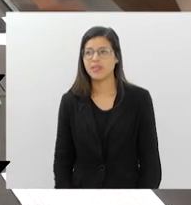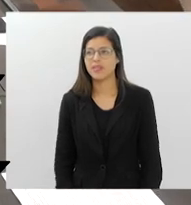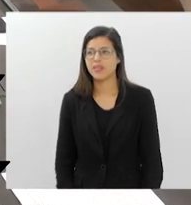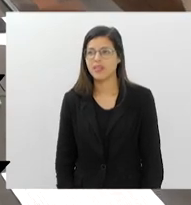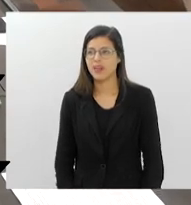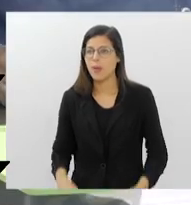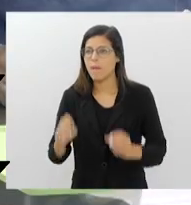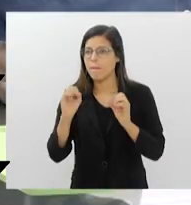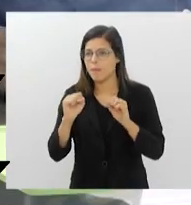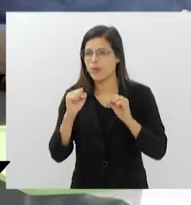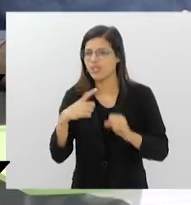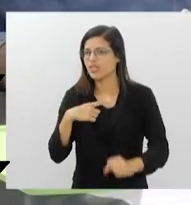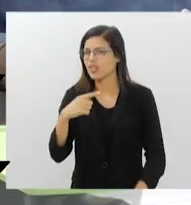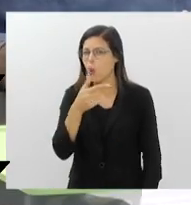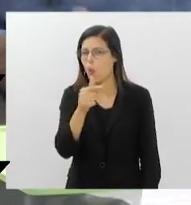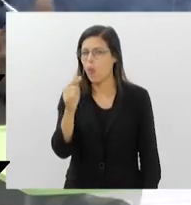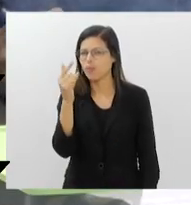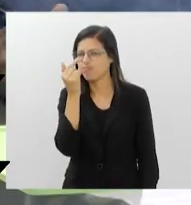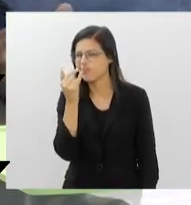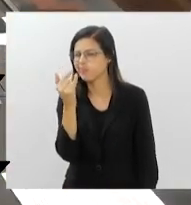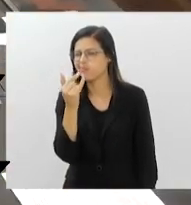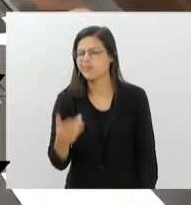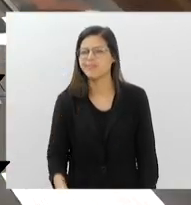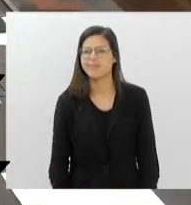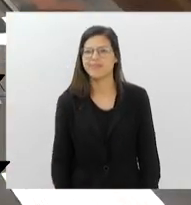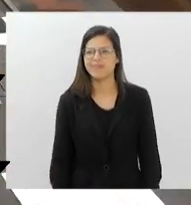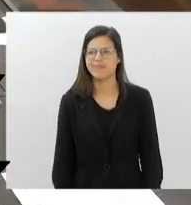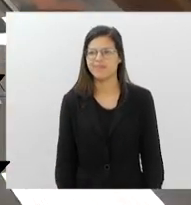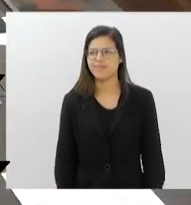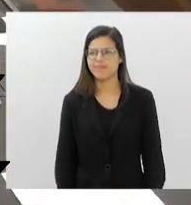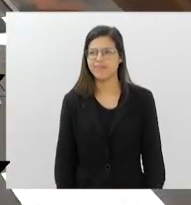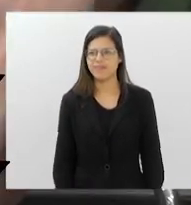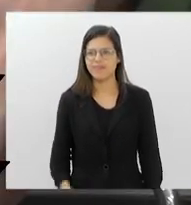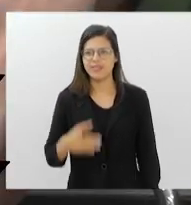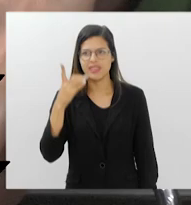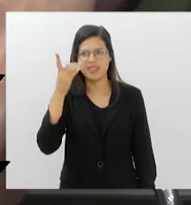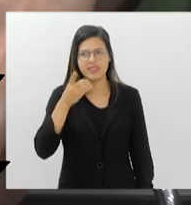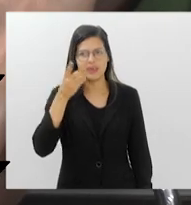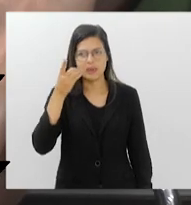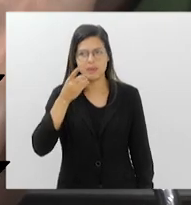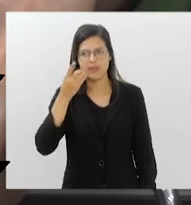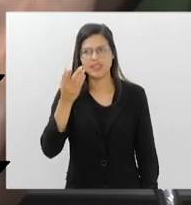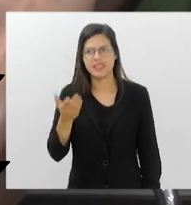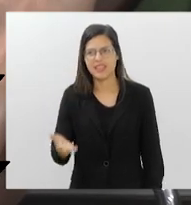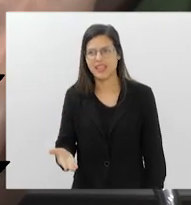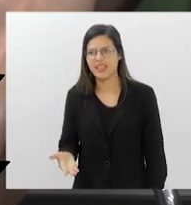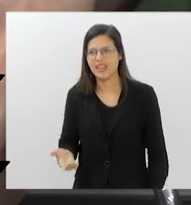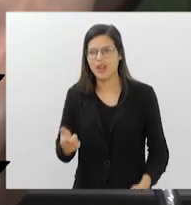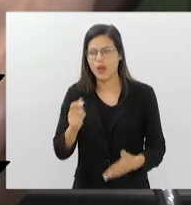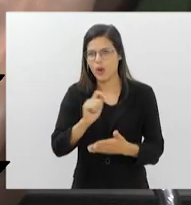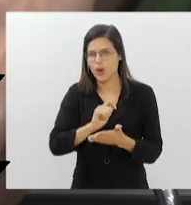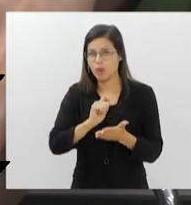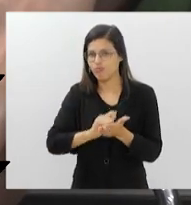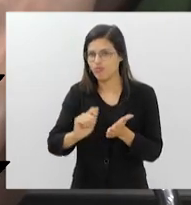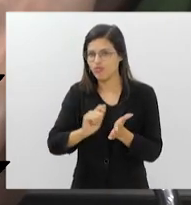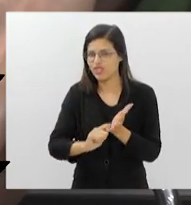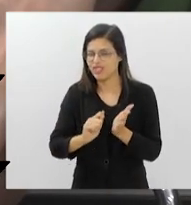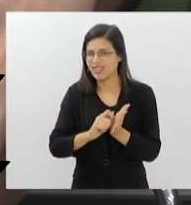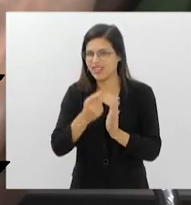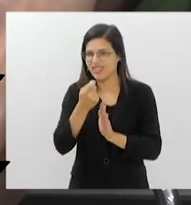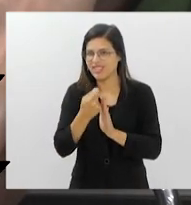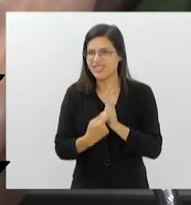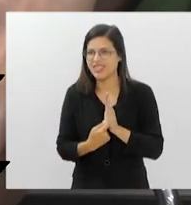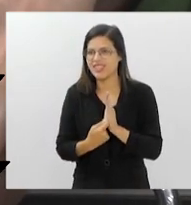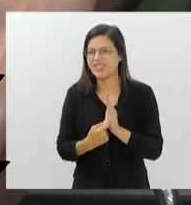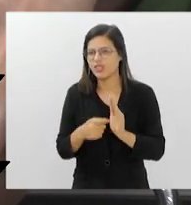outras tentações Deputado em priscas eras eu escrevi um artigo exatamente